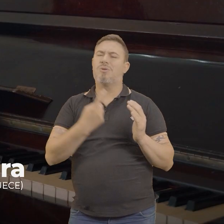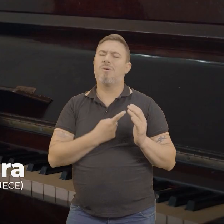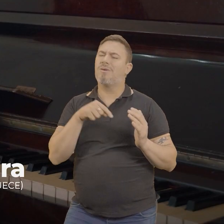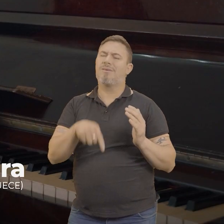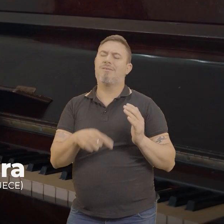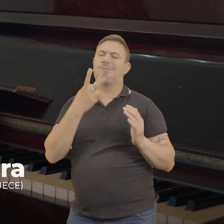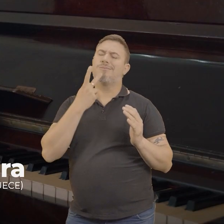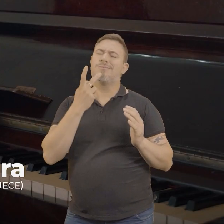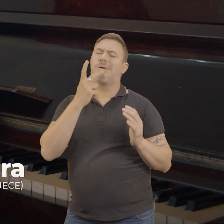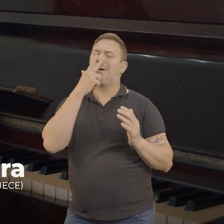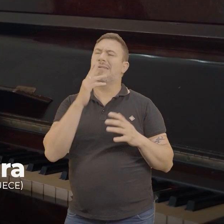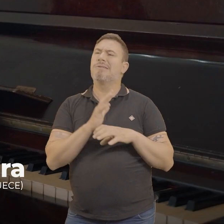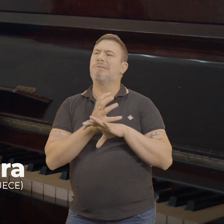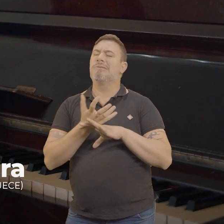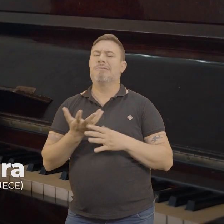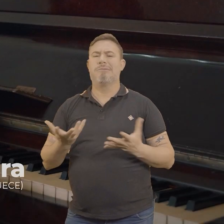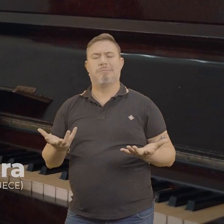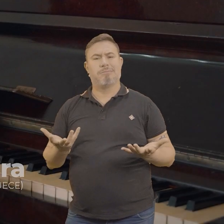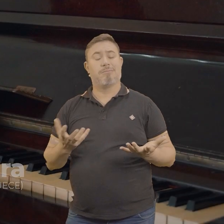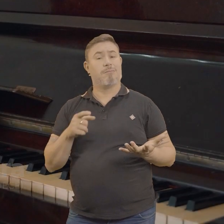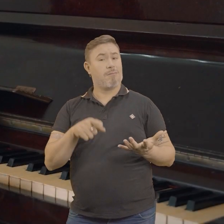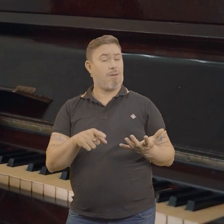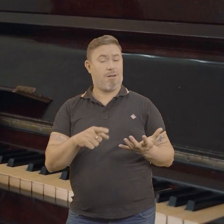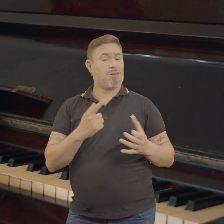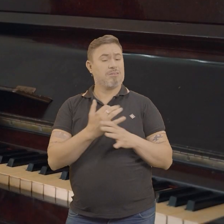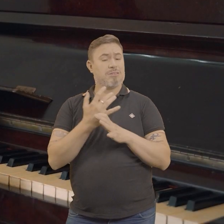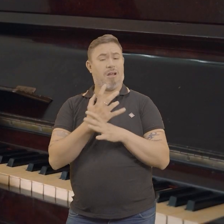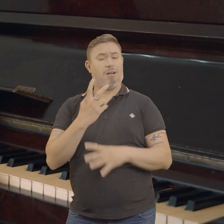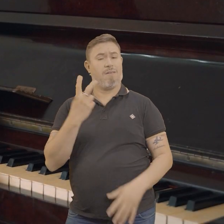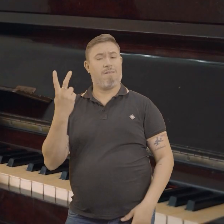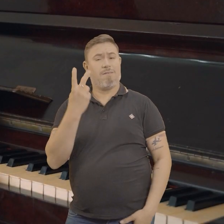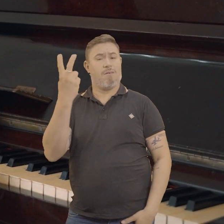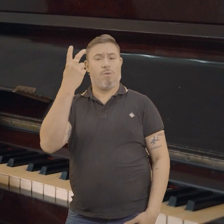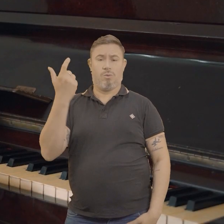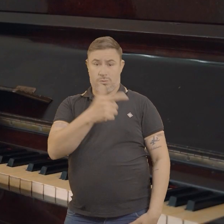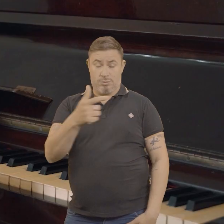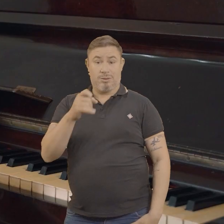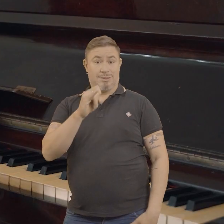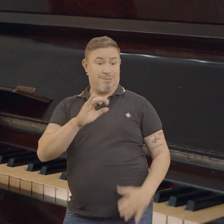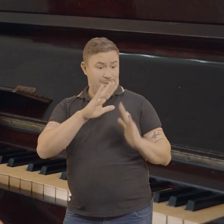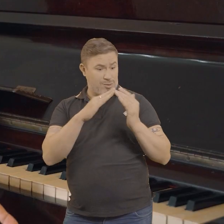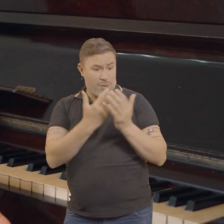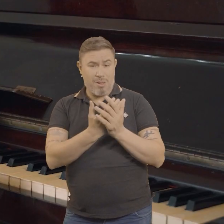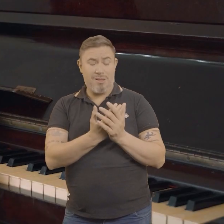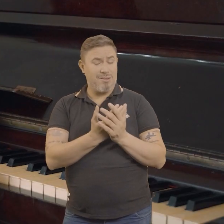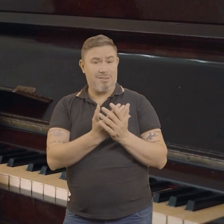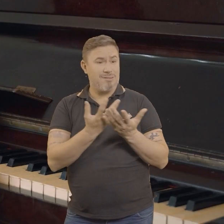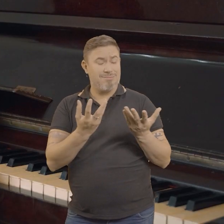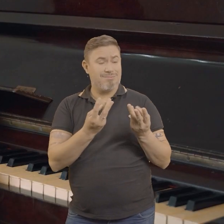sabe? E a cidade não dá muito valor, não. E se o conservatório deixar isso morrer,